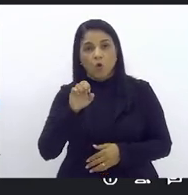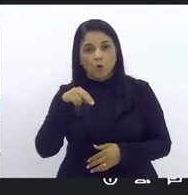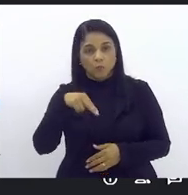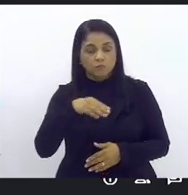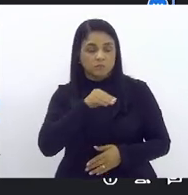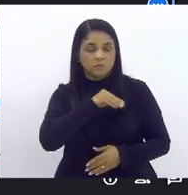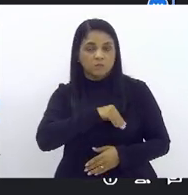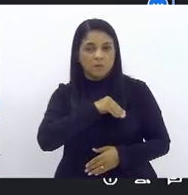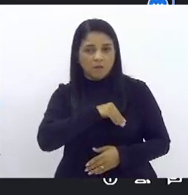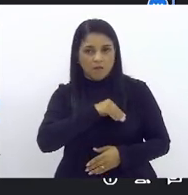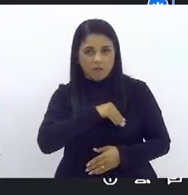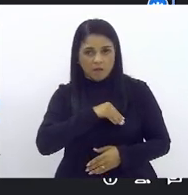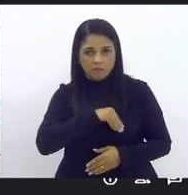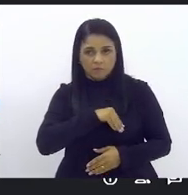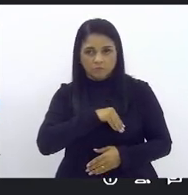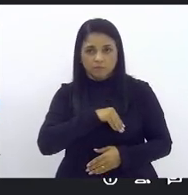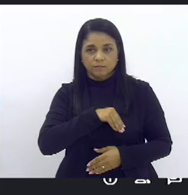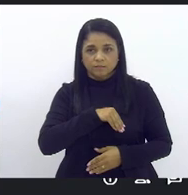Magistério.